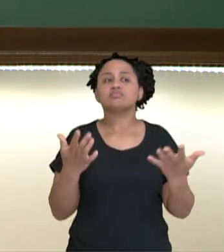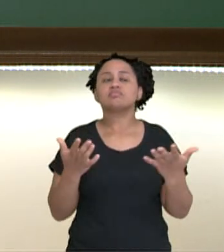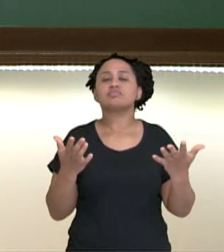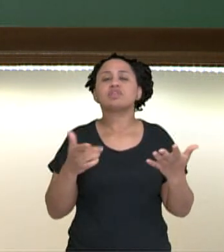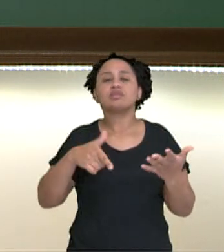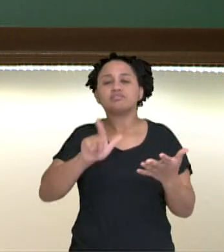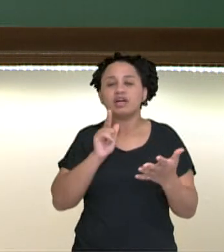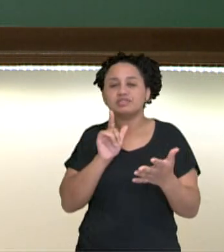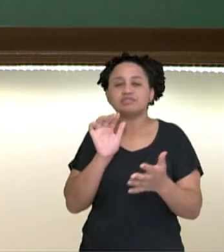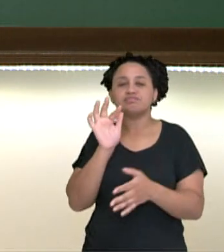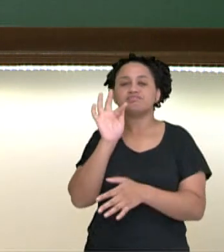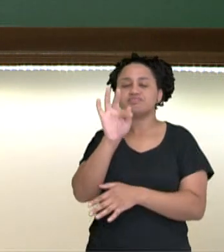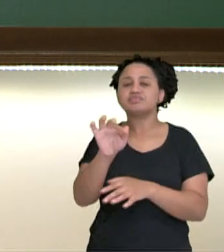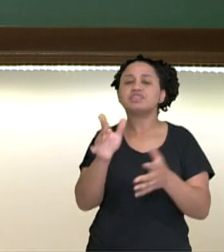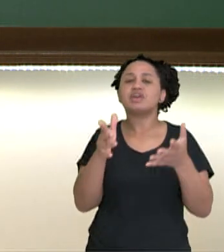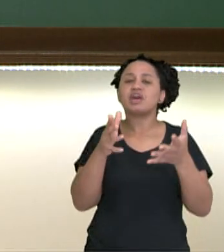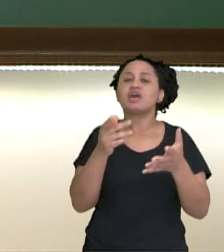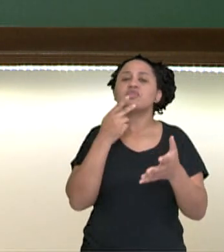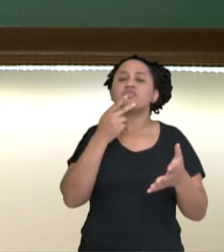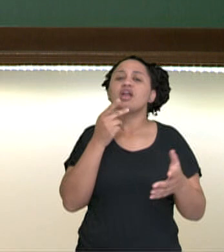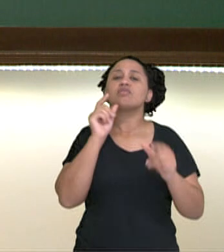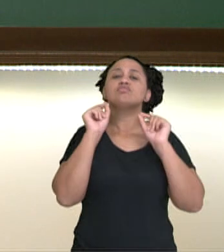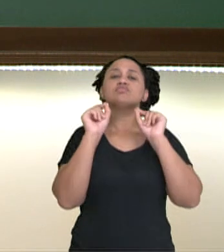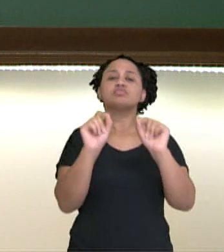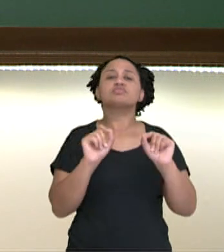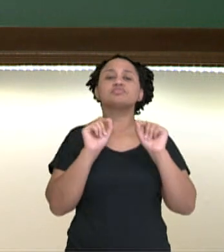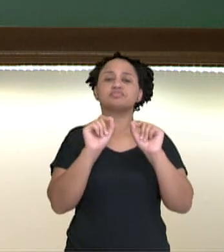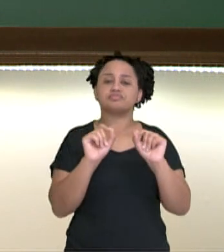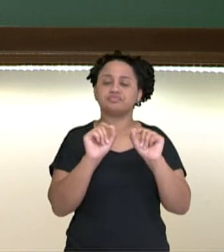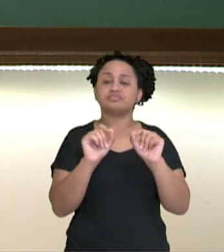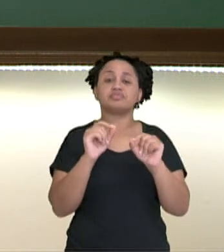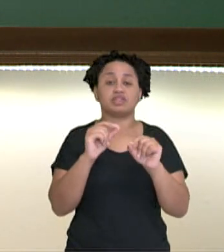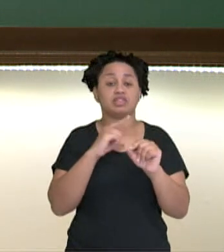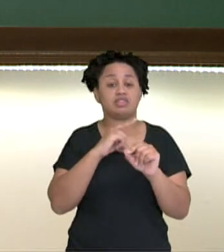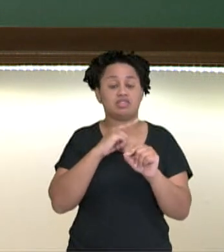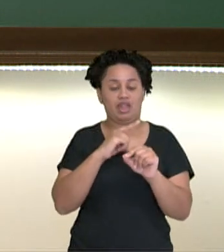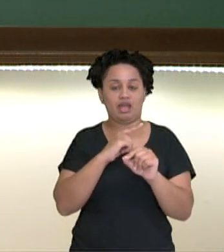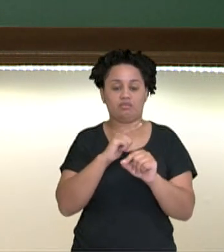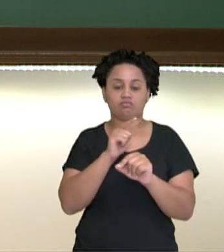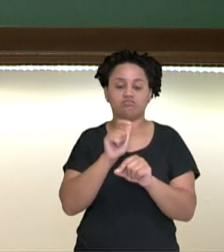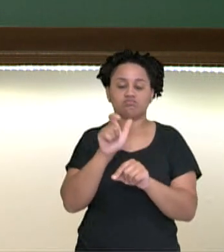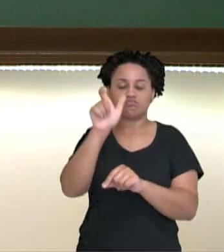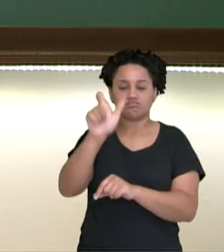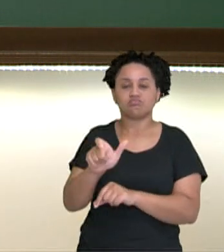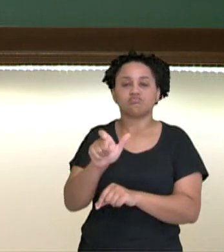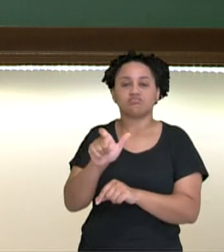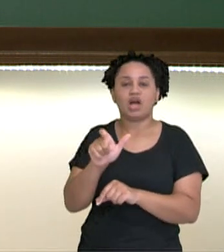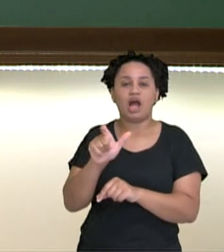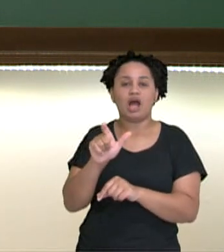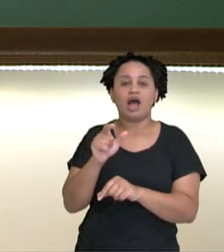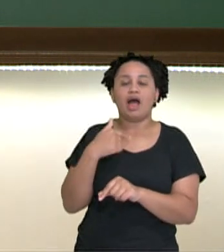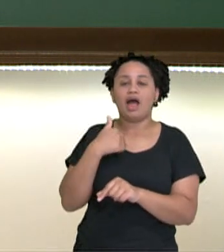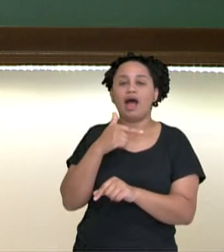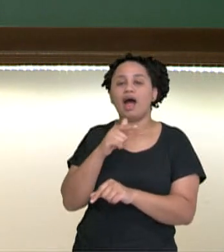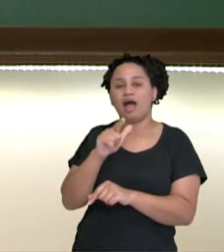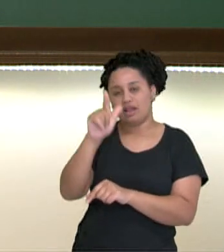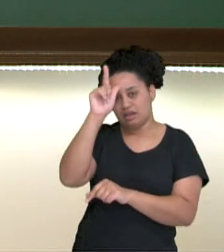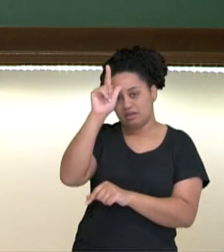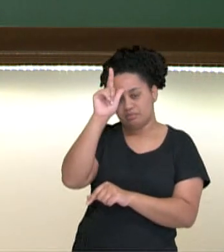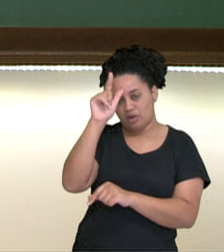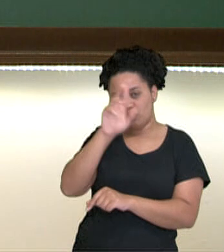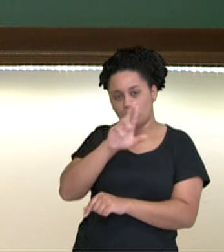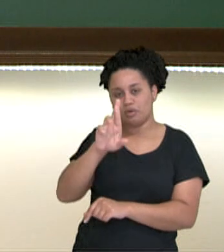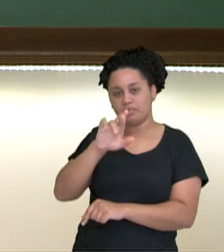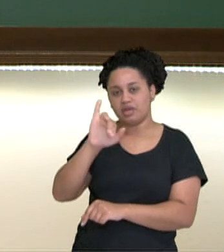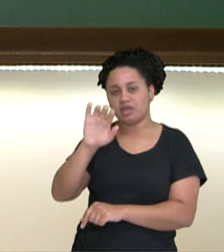Pessoal, antes de terminar, eu quero dizer a vocês que existiu um compositor alemão chamado Richard Wagner